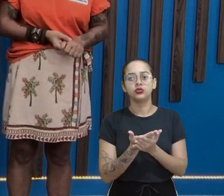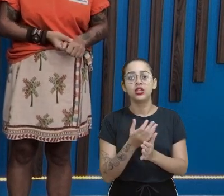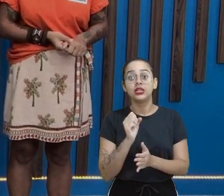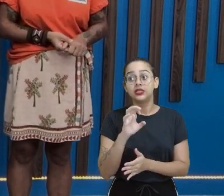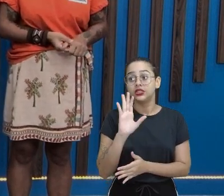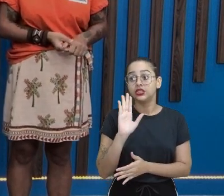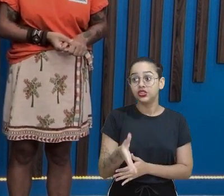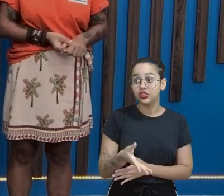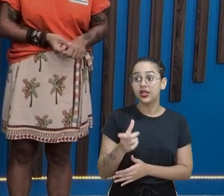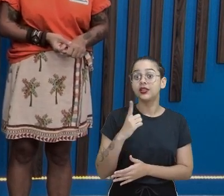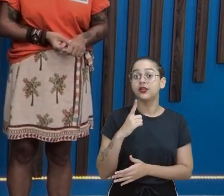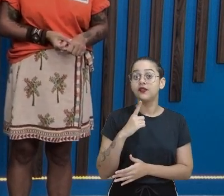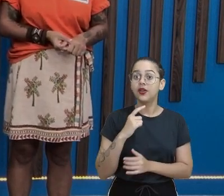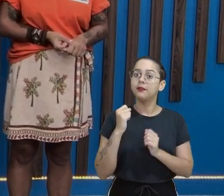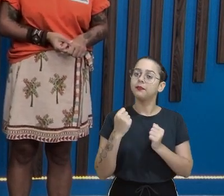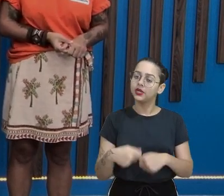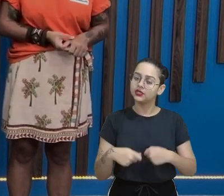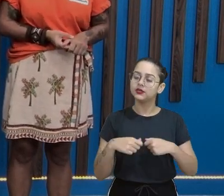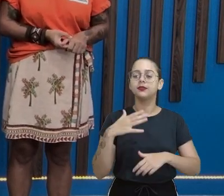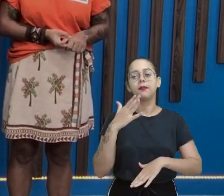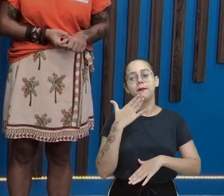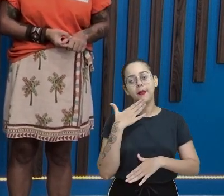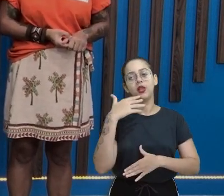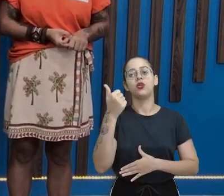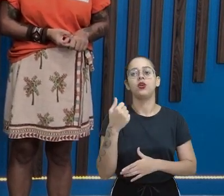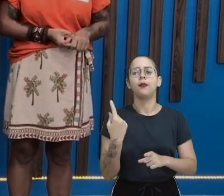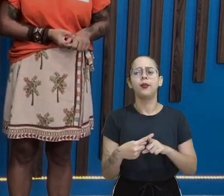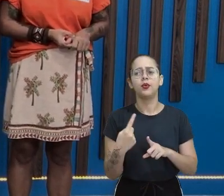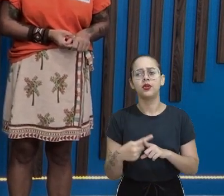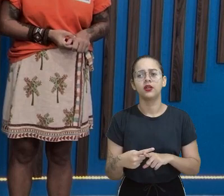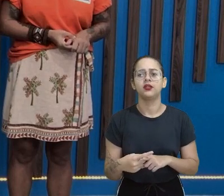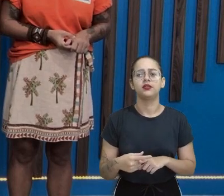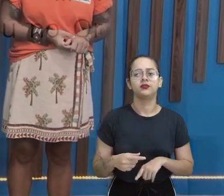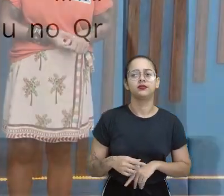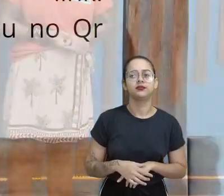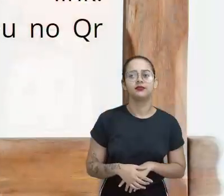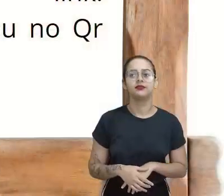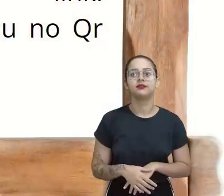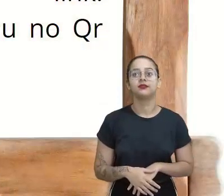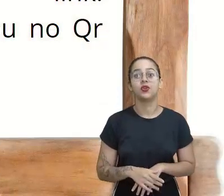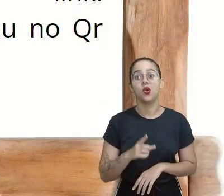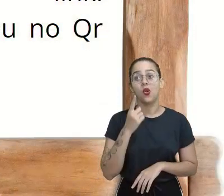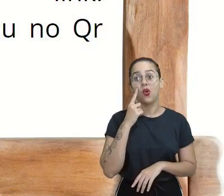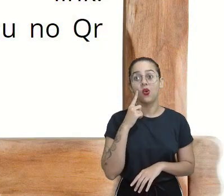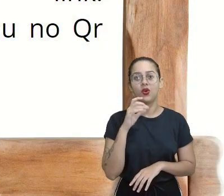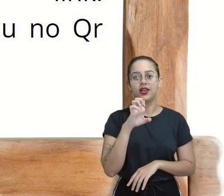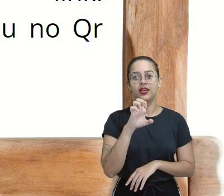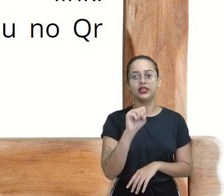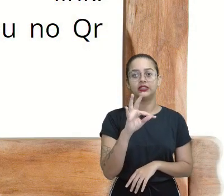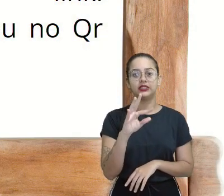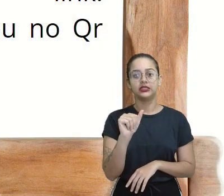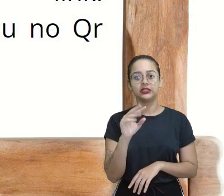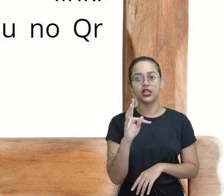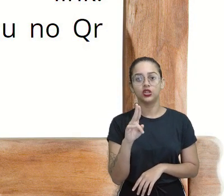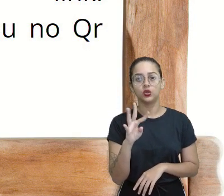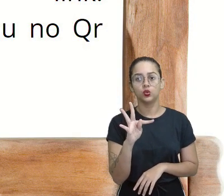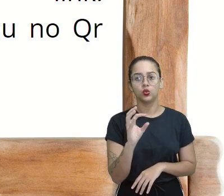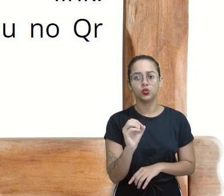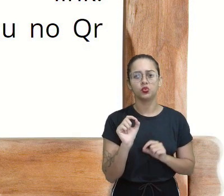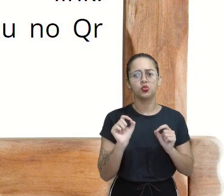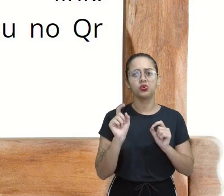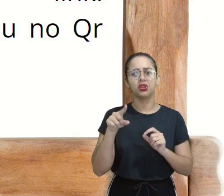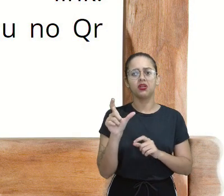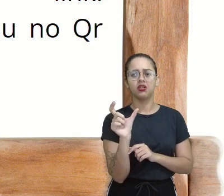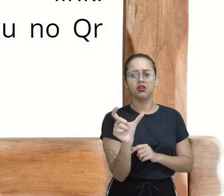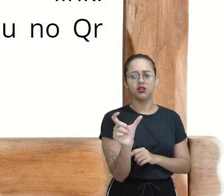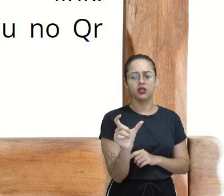de melhorar. Por quê? Sim. Porque a gente tem aqui, ó, um estatuto. O que é um estatuto, Yolanda? Opa, o estatuto,